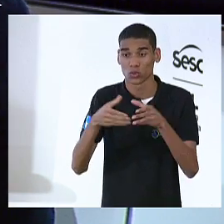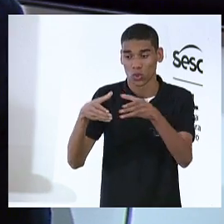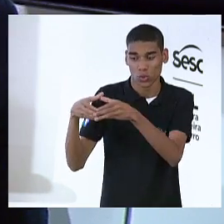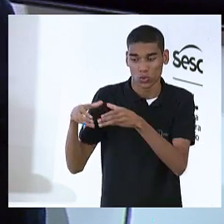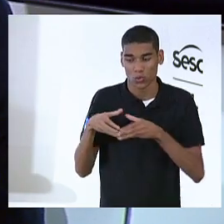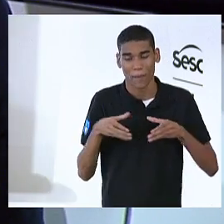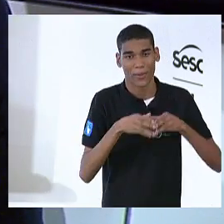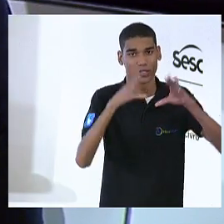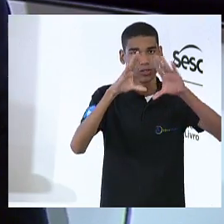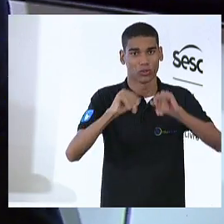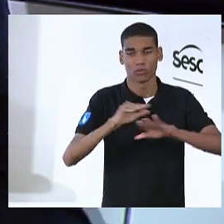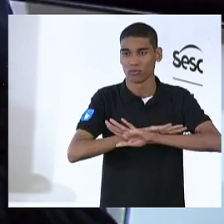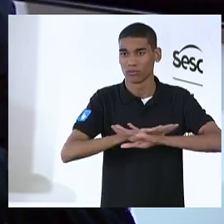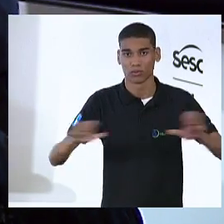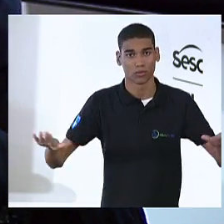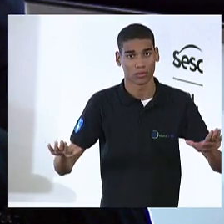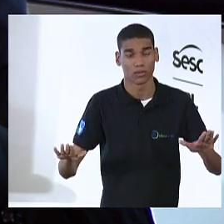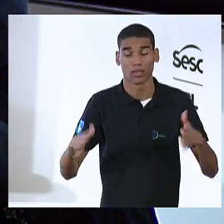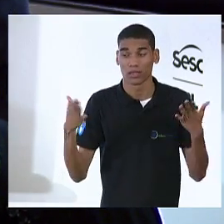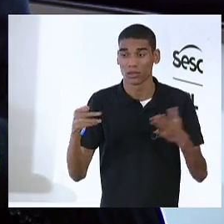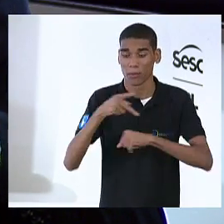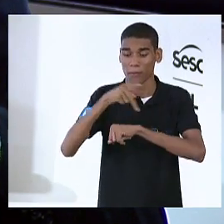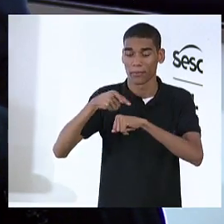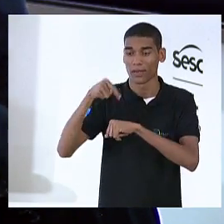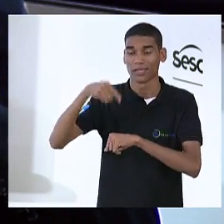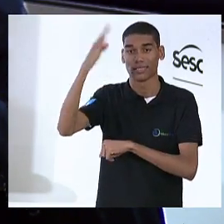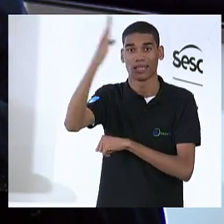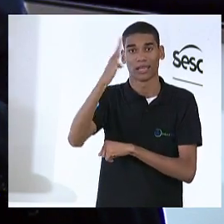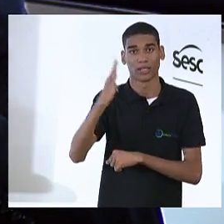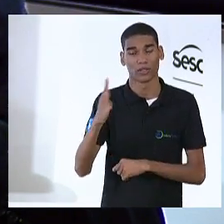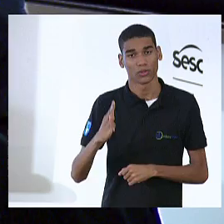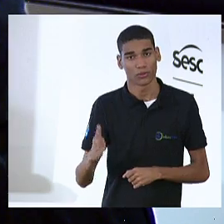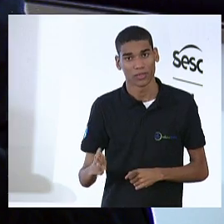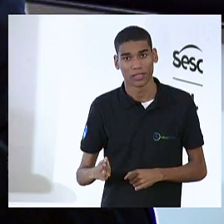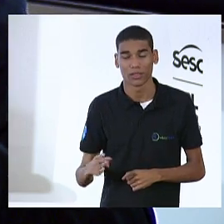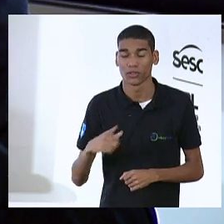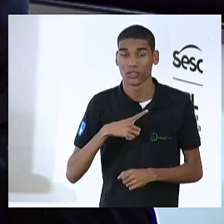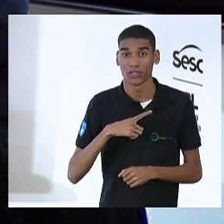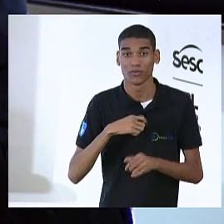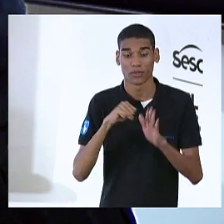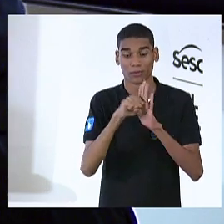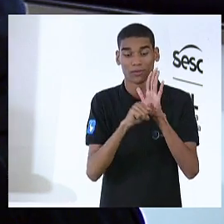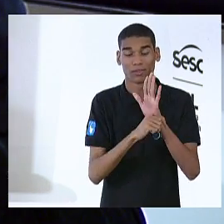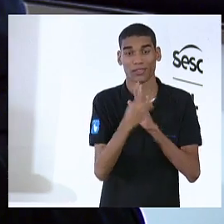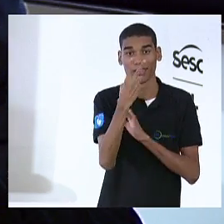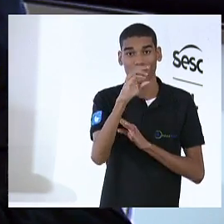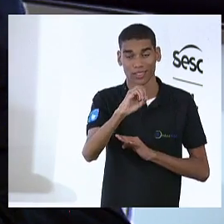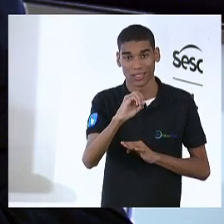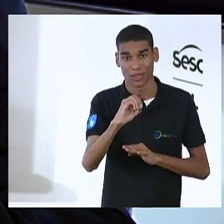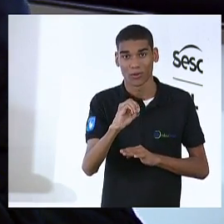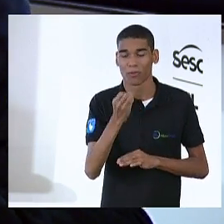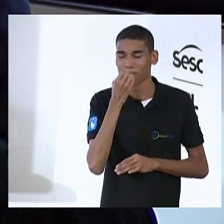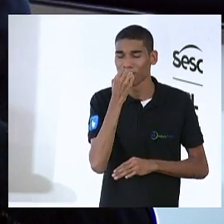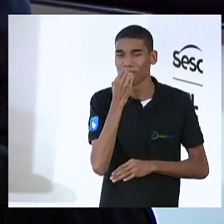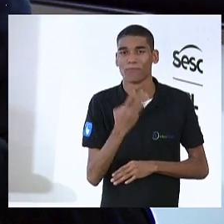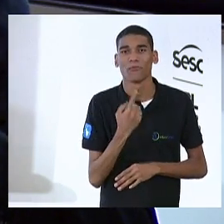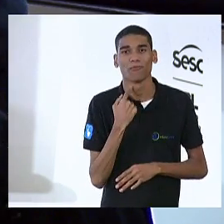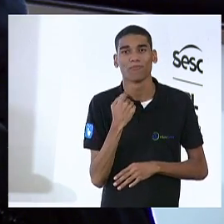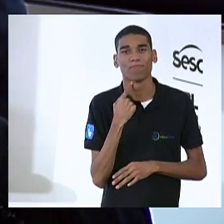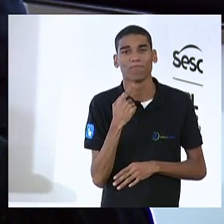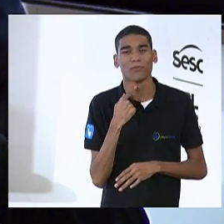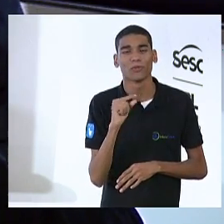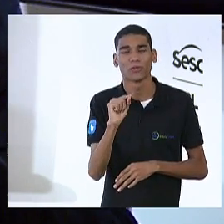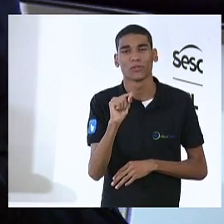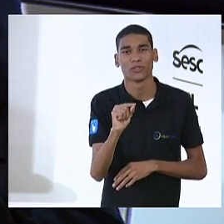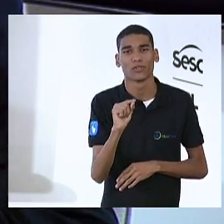no país. Veja, o país, nós tivemos no século XX, com muito boa vontade, menos